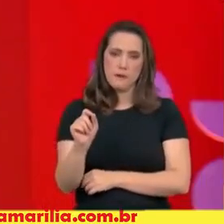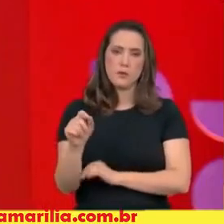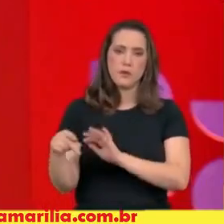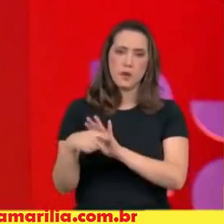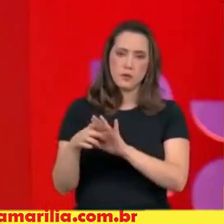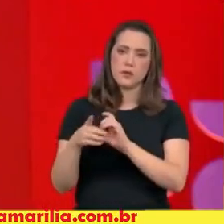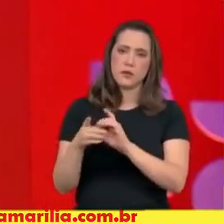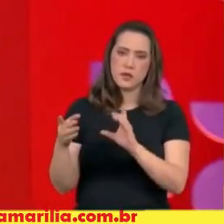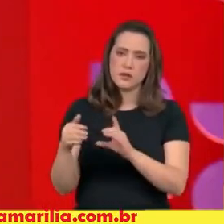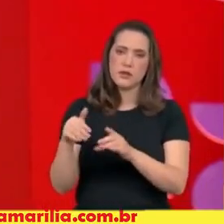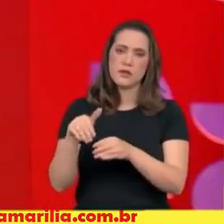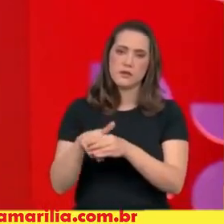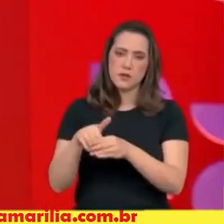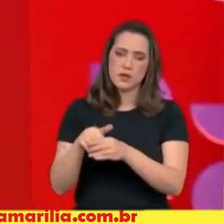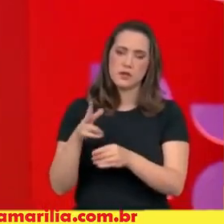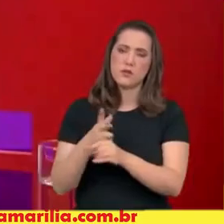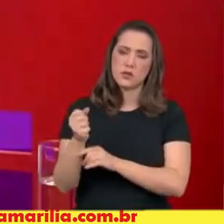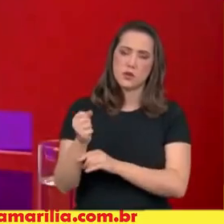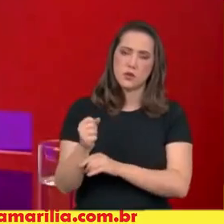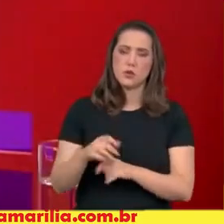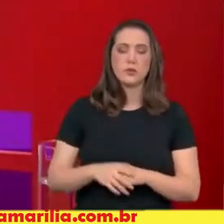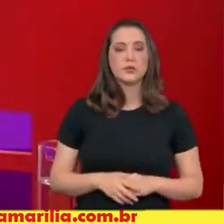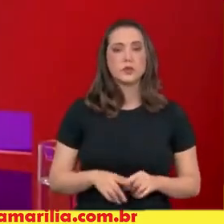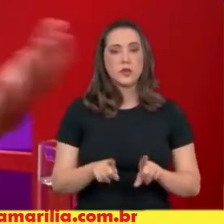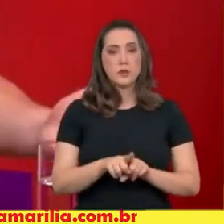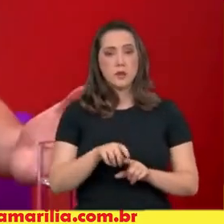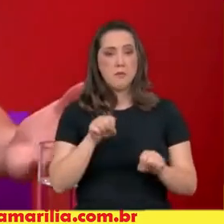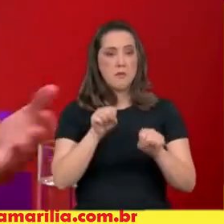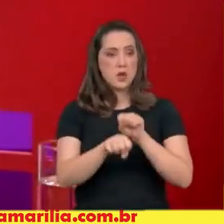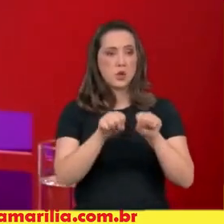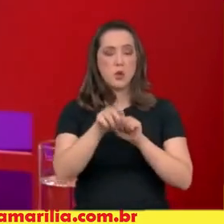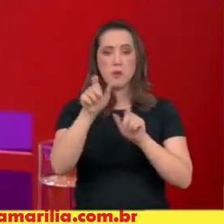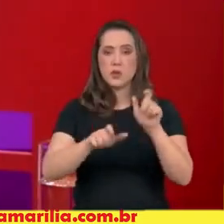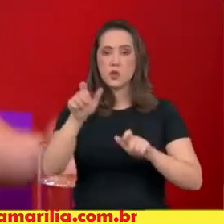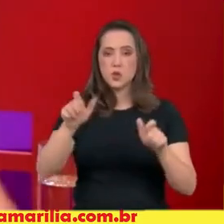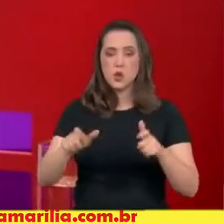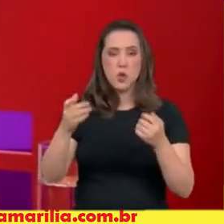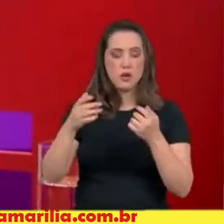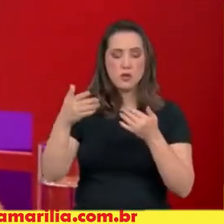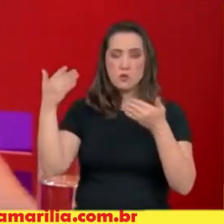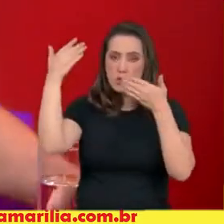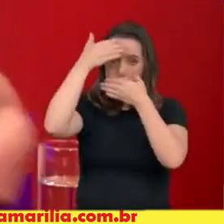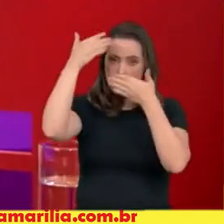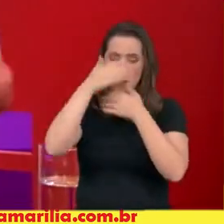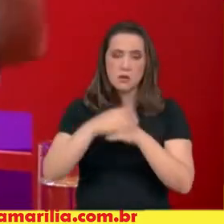democraticamente eleito na história do país, pessoas da Irmandade Muçulmana, e nada acontece. Não tem mais outra possibilidade de organizar uma